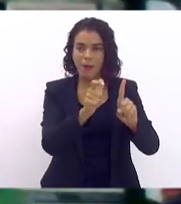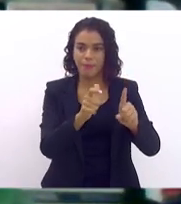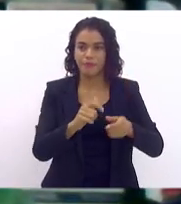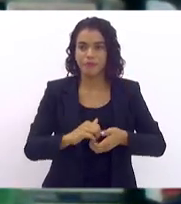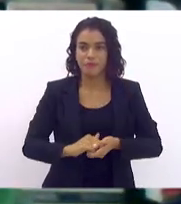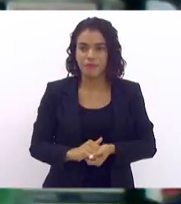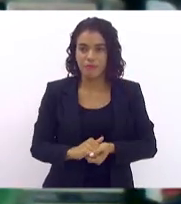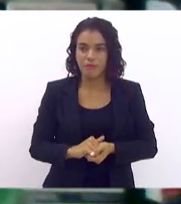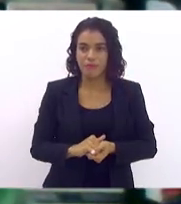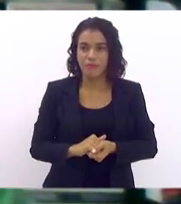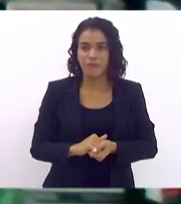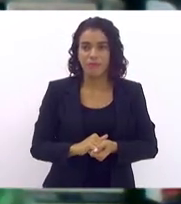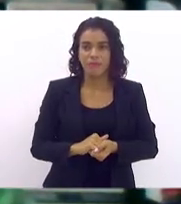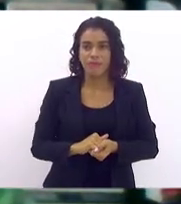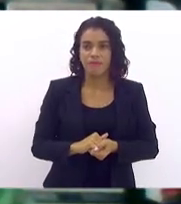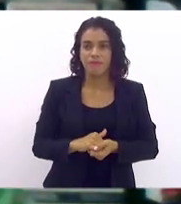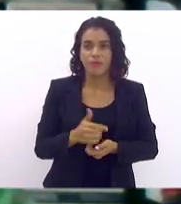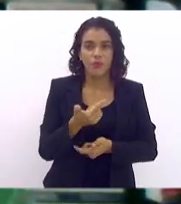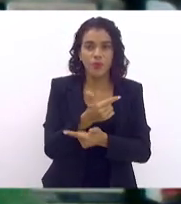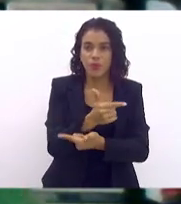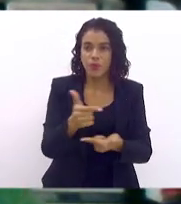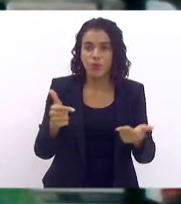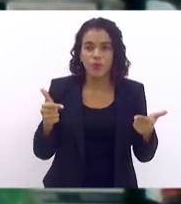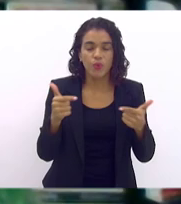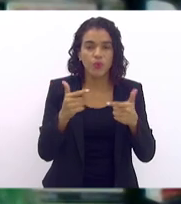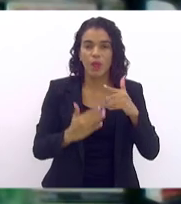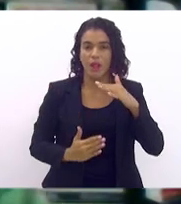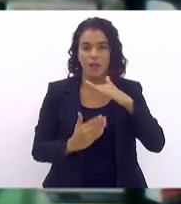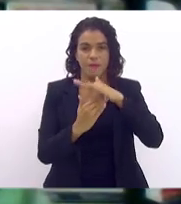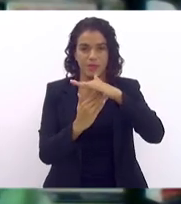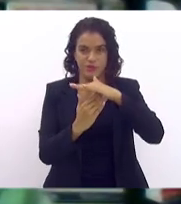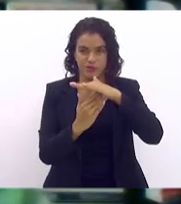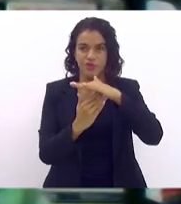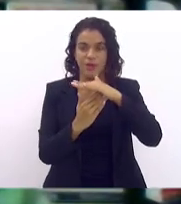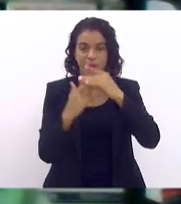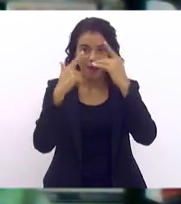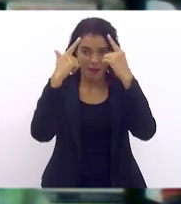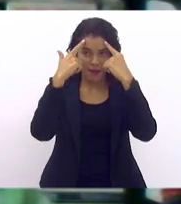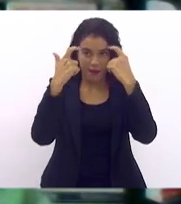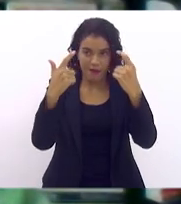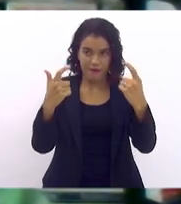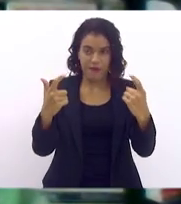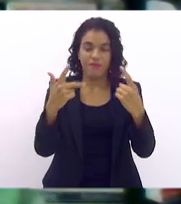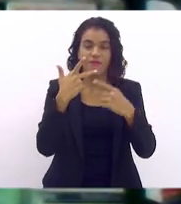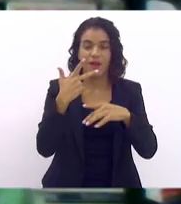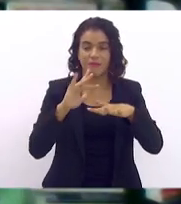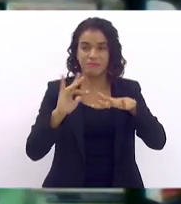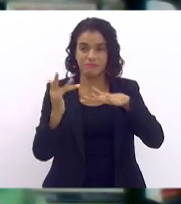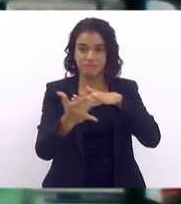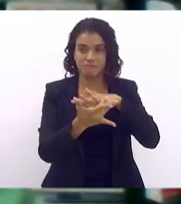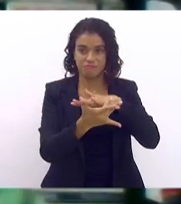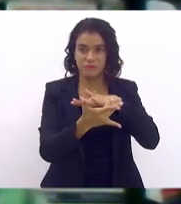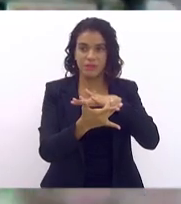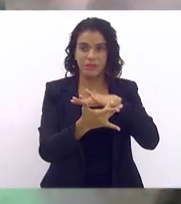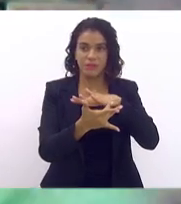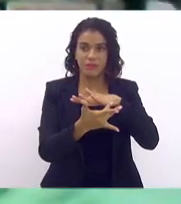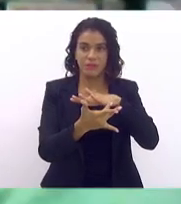é esse o nível que a gente tem, porque não tem mais um limite, né? A violência, quando a gente fala de rede social, ela não está